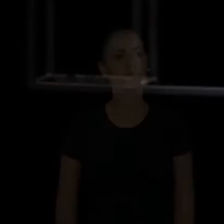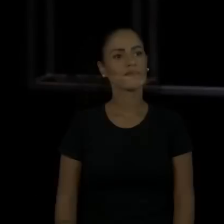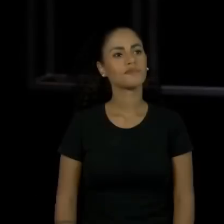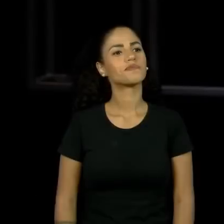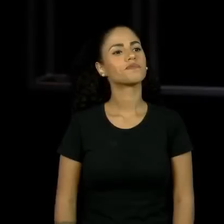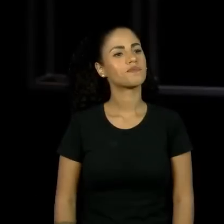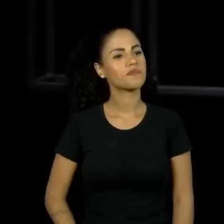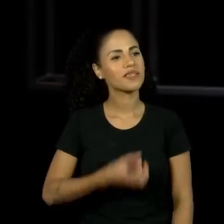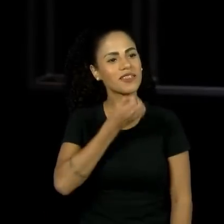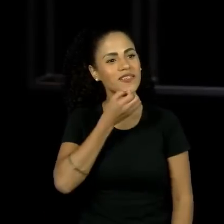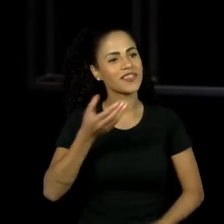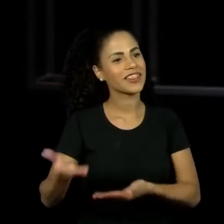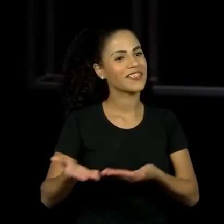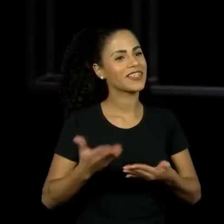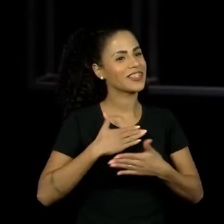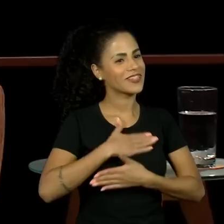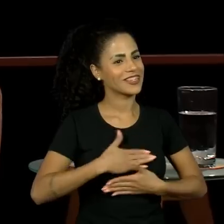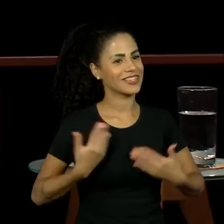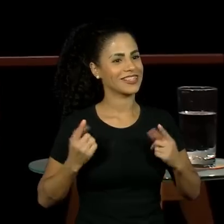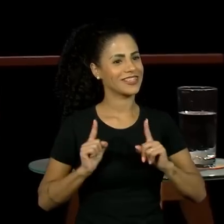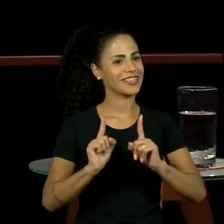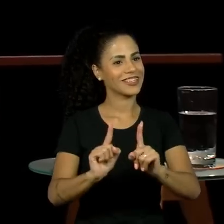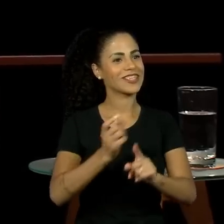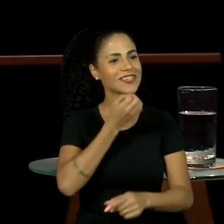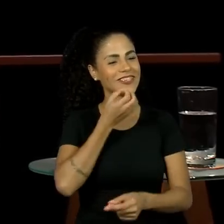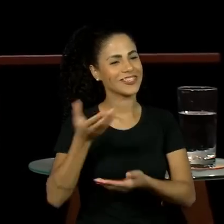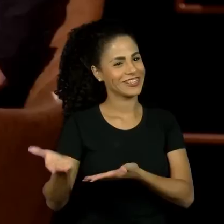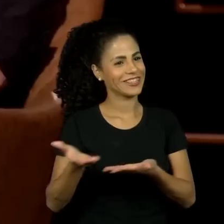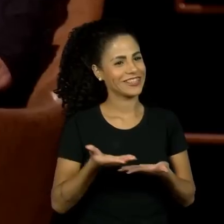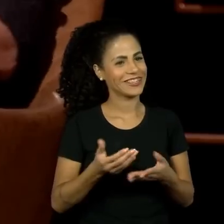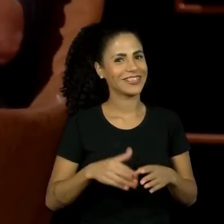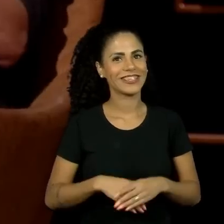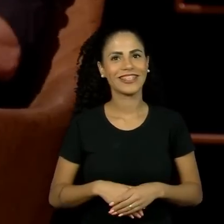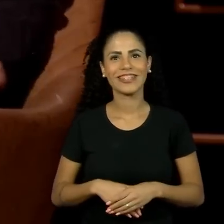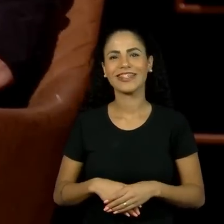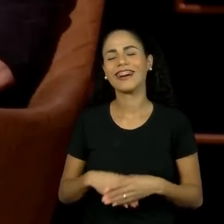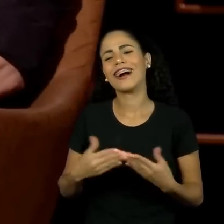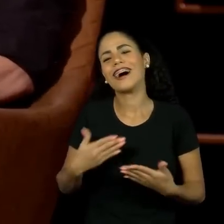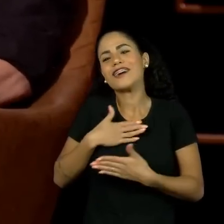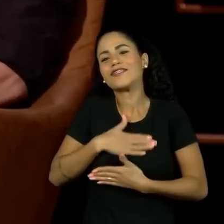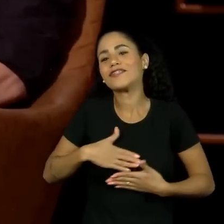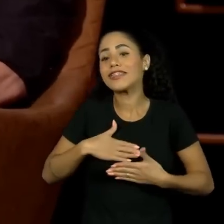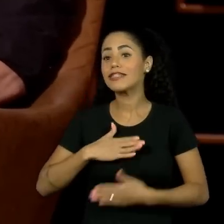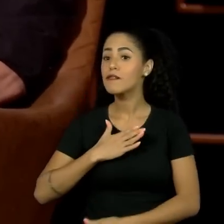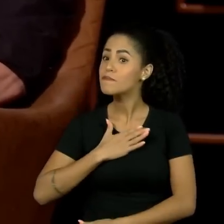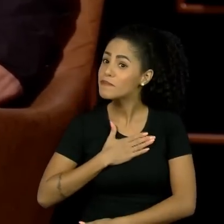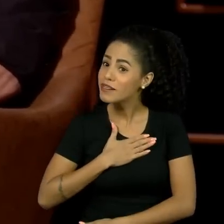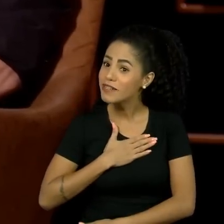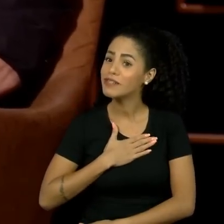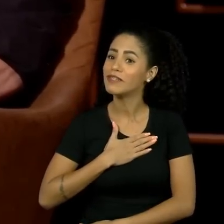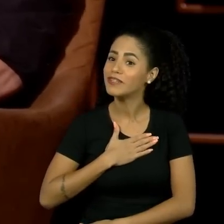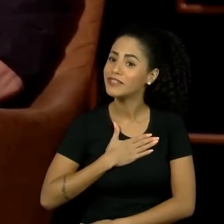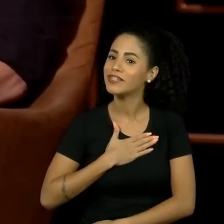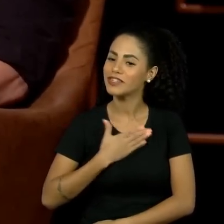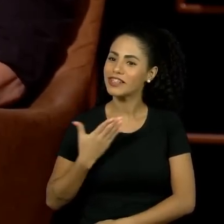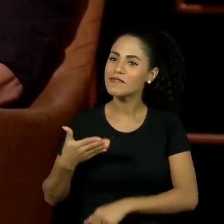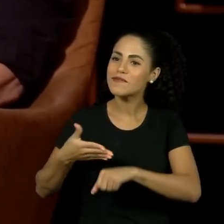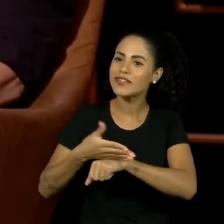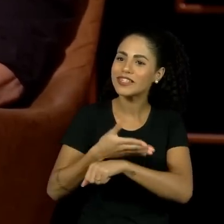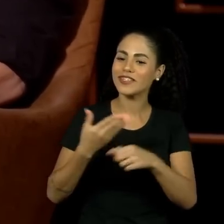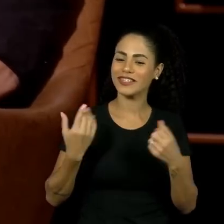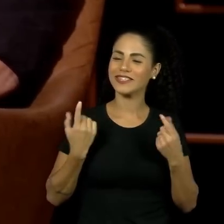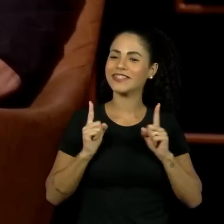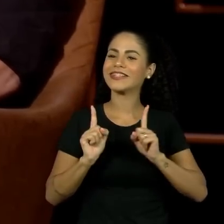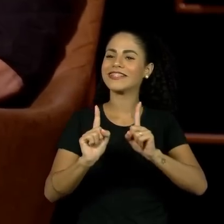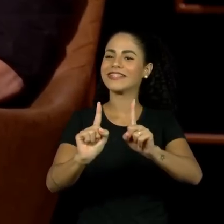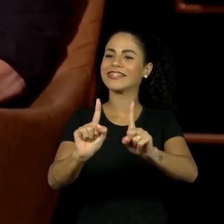Guilherme, é um prazer te receber aqui no Persona. Seja muito bem-vindo. O prazer é meu estar aqui com